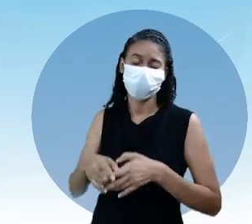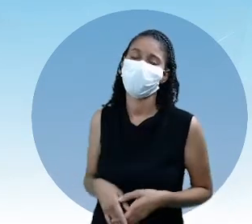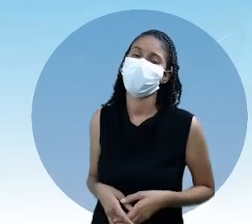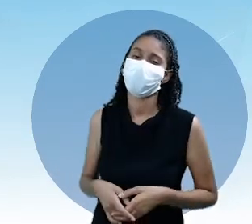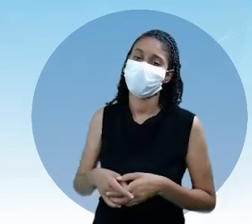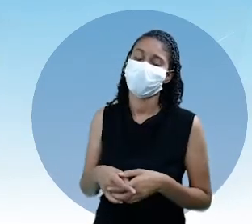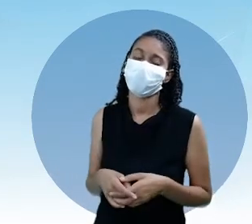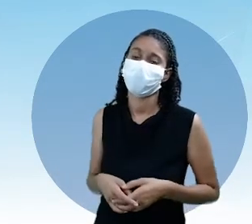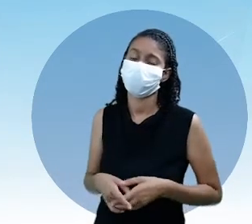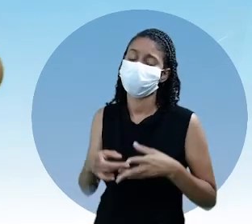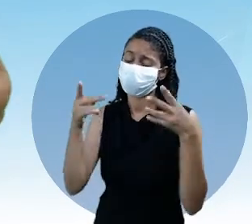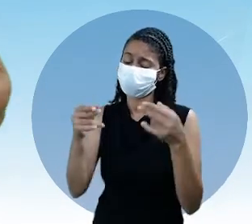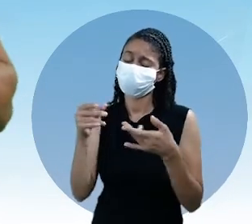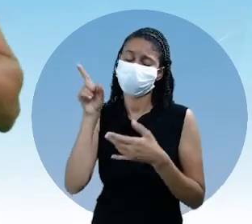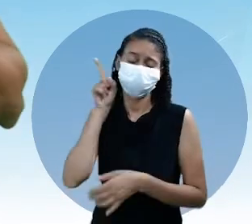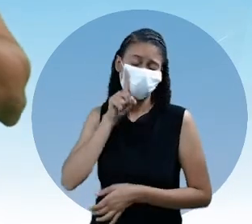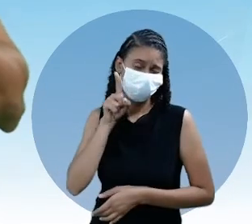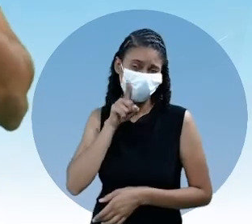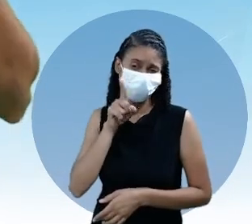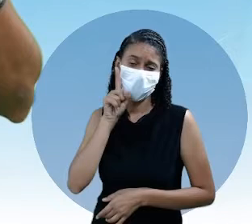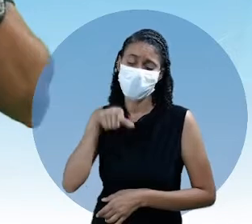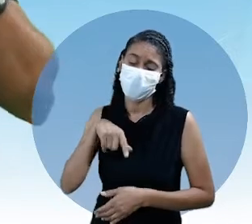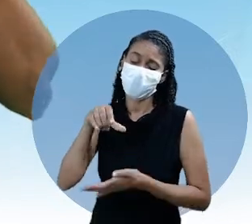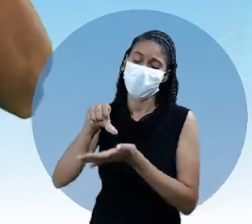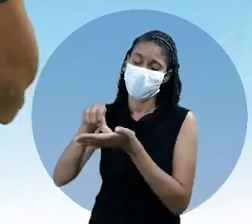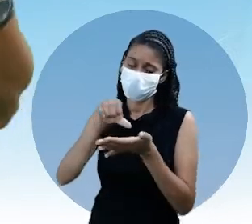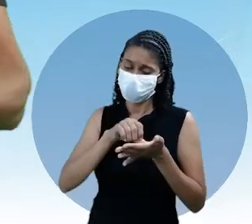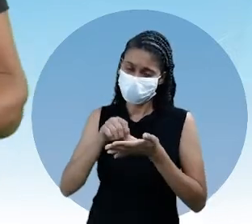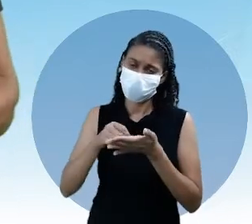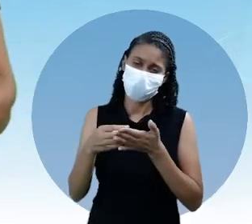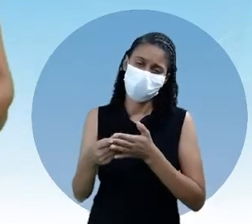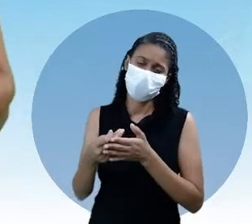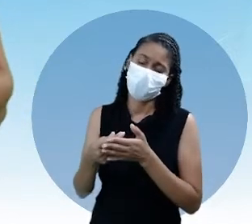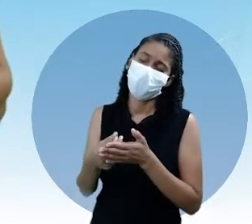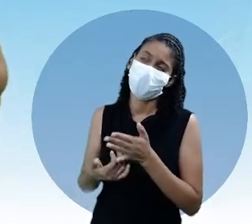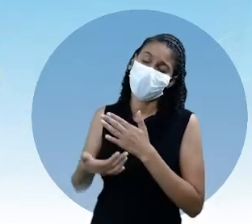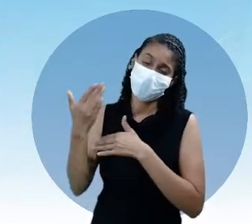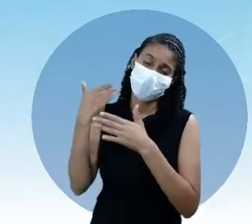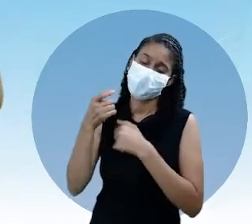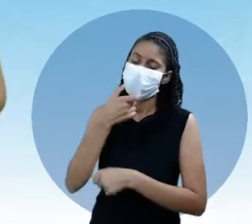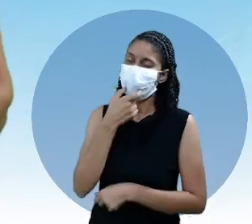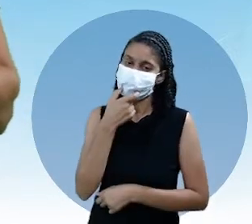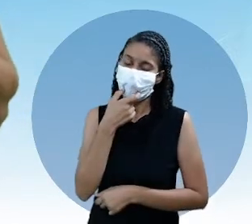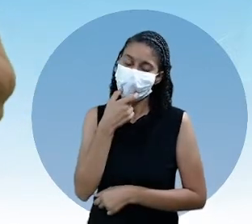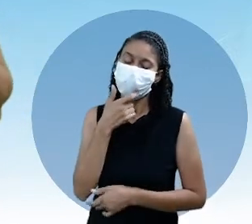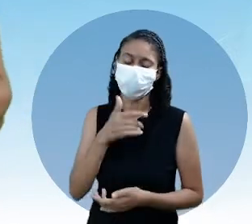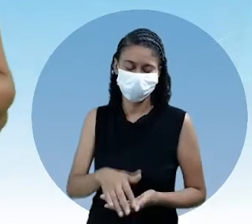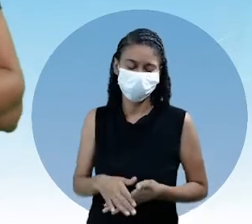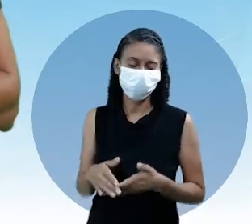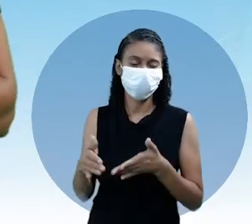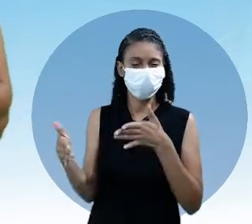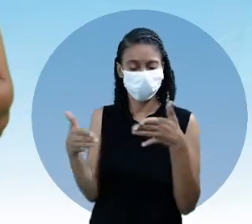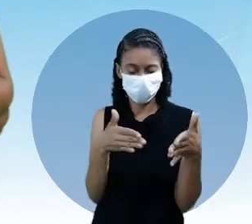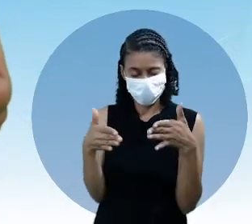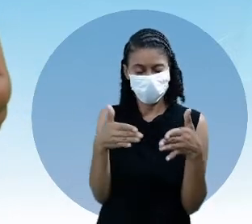mesma forma que os Estados Unidos, né, foi colonizado majoritariamente por ingleses, né, num determinado